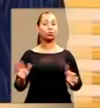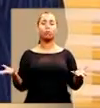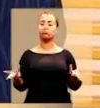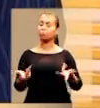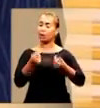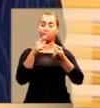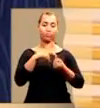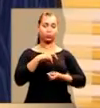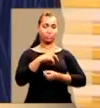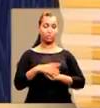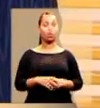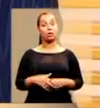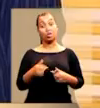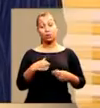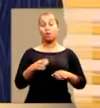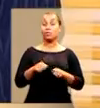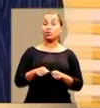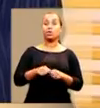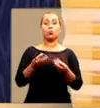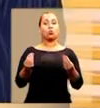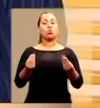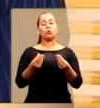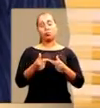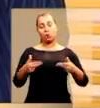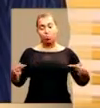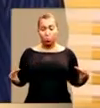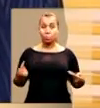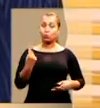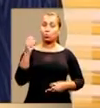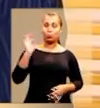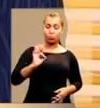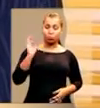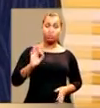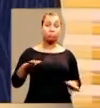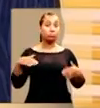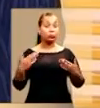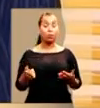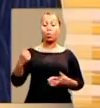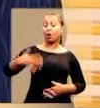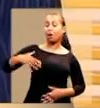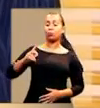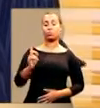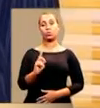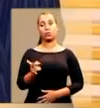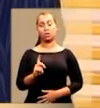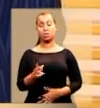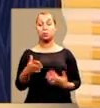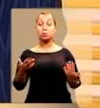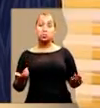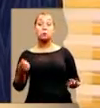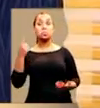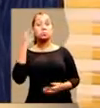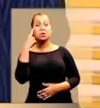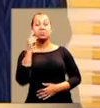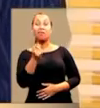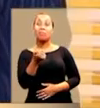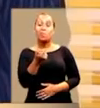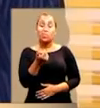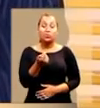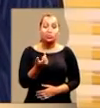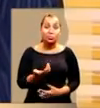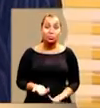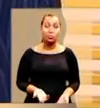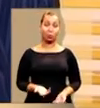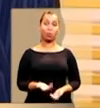já seria maravilhoso. Eu faria muito, muito mais coisa com 1%. Então, eu não acho caro, eu acho que é muito